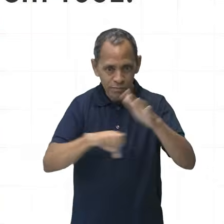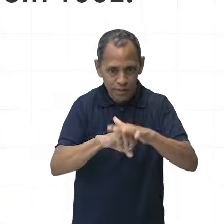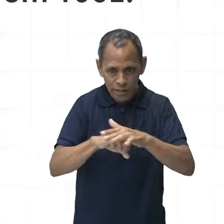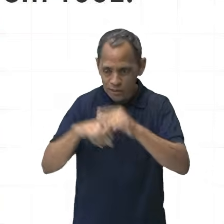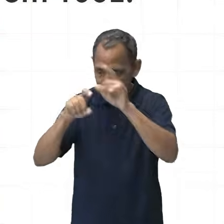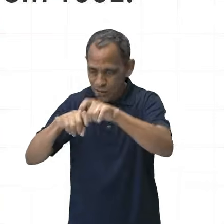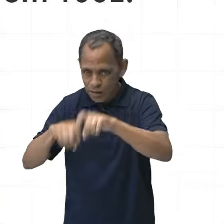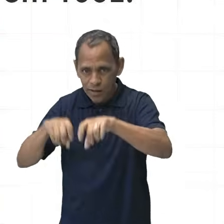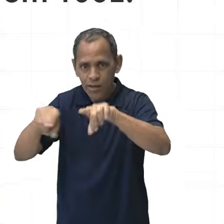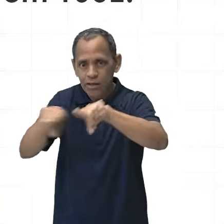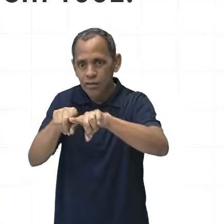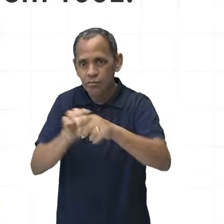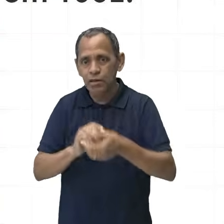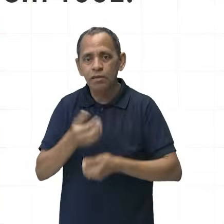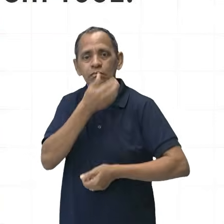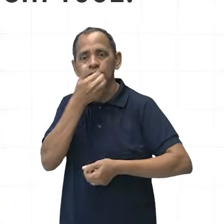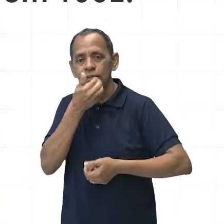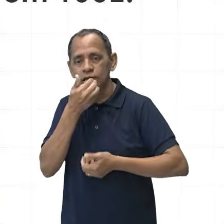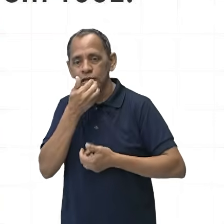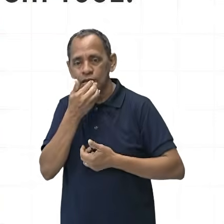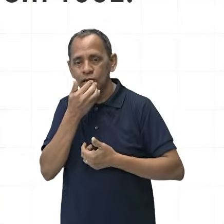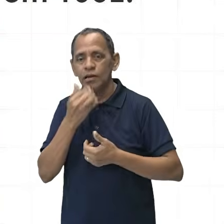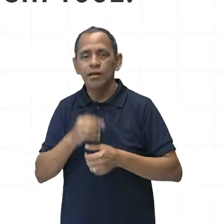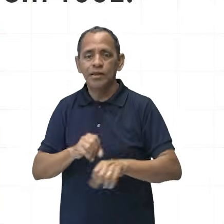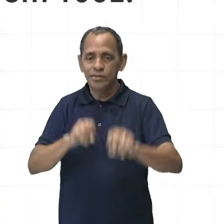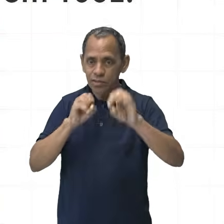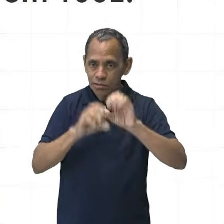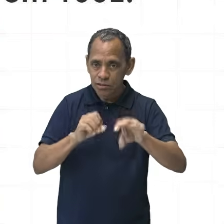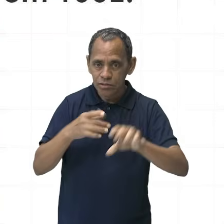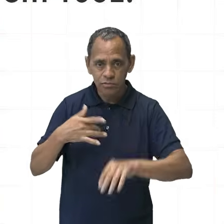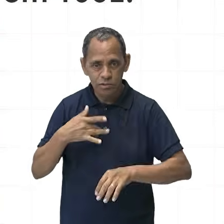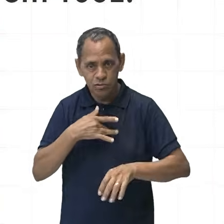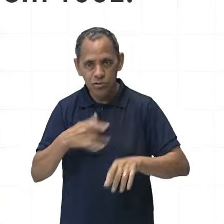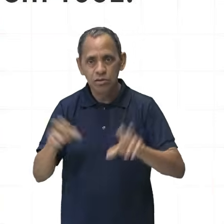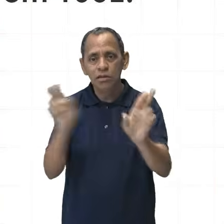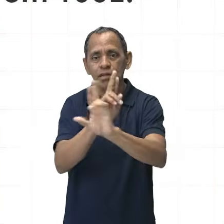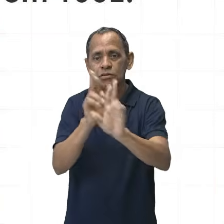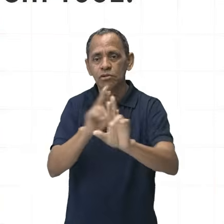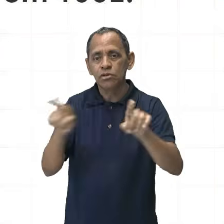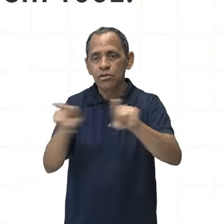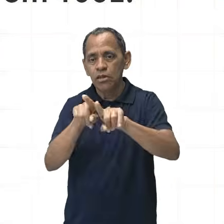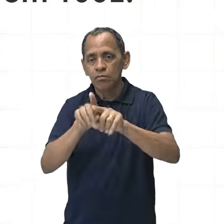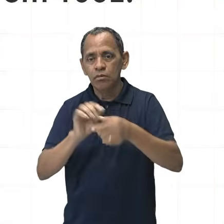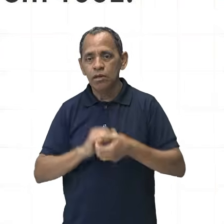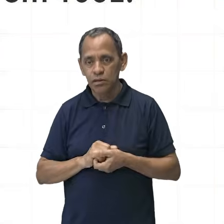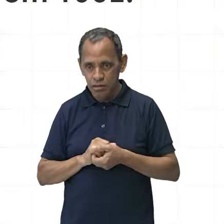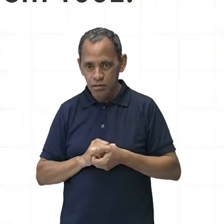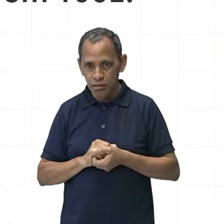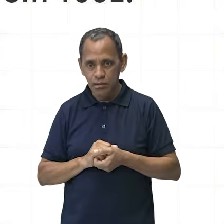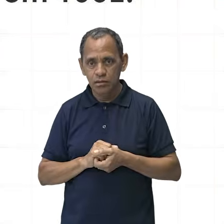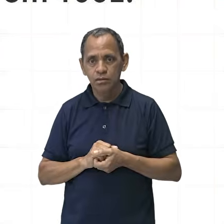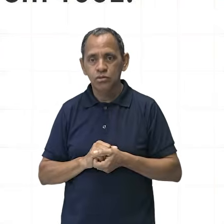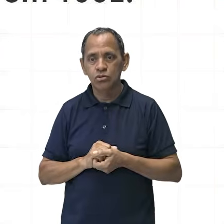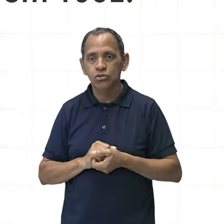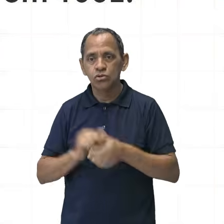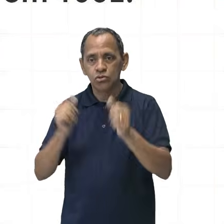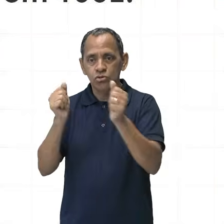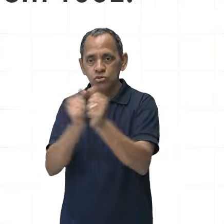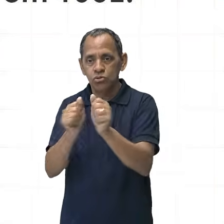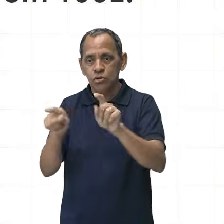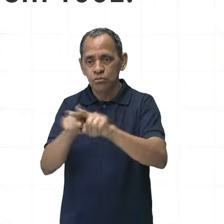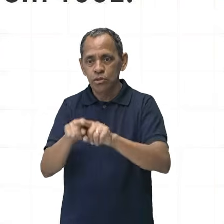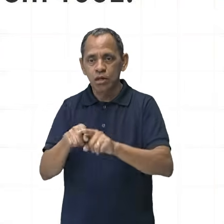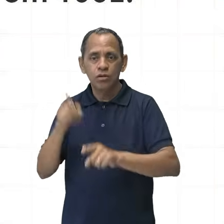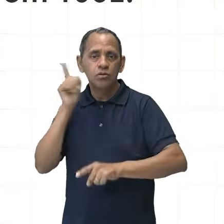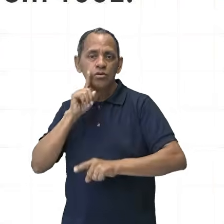uma nacionalização de empresas e reforma agrária, melhorias na educação e saúde,